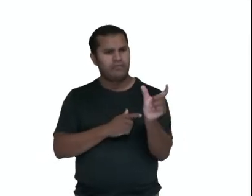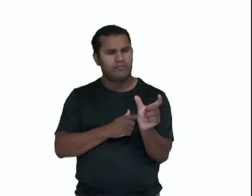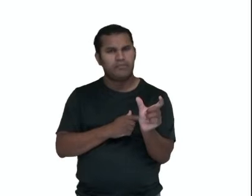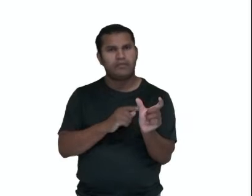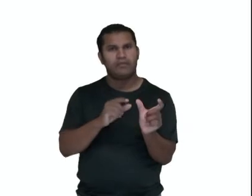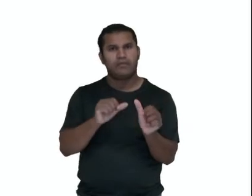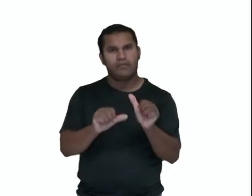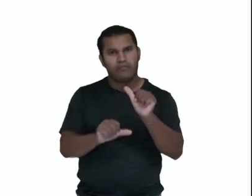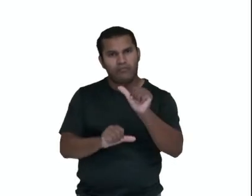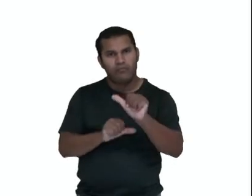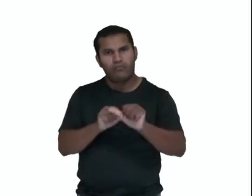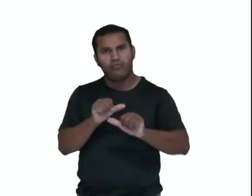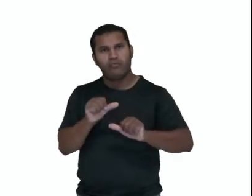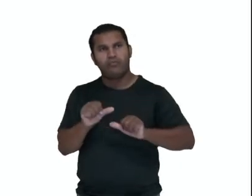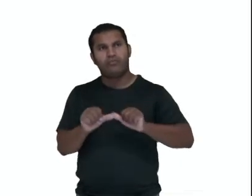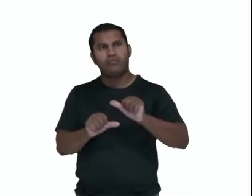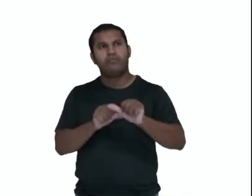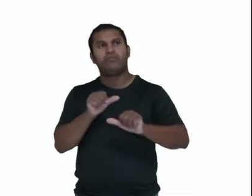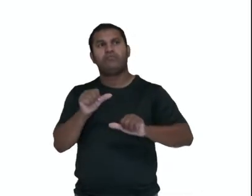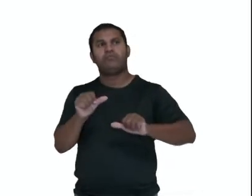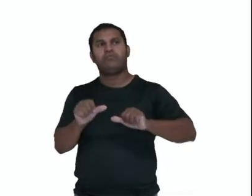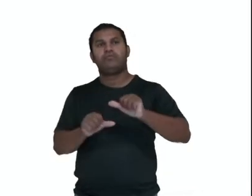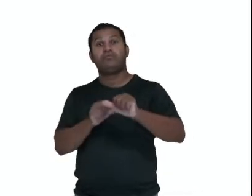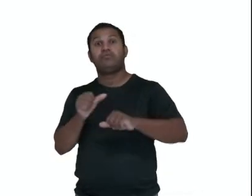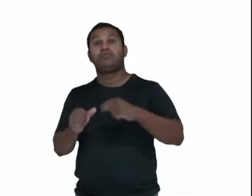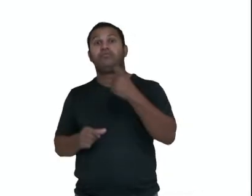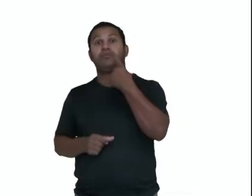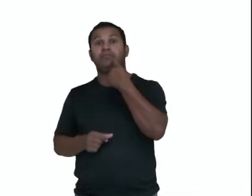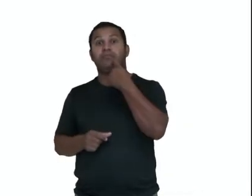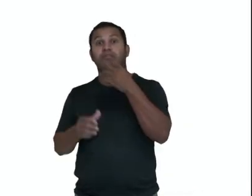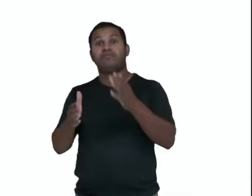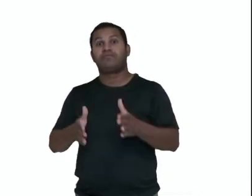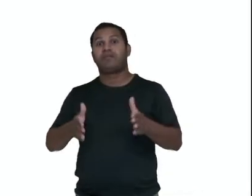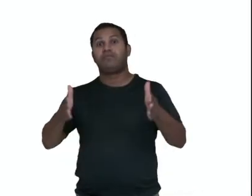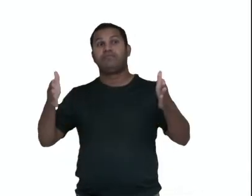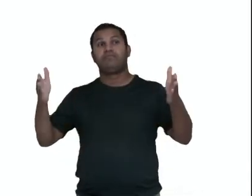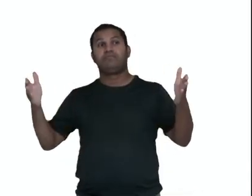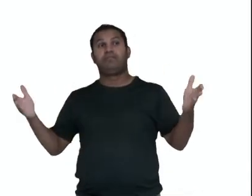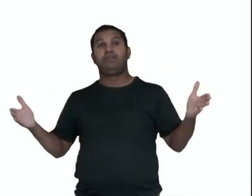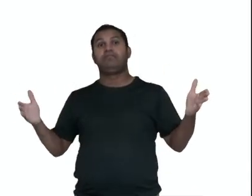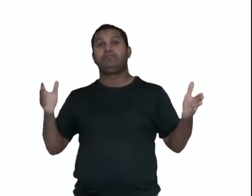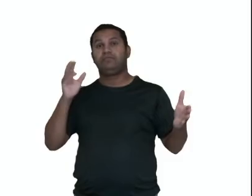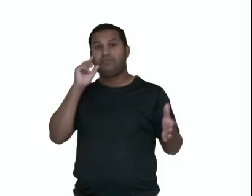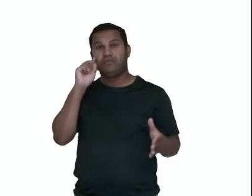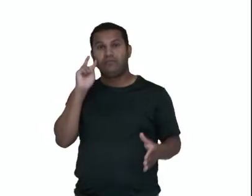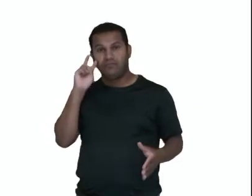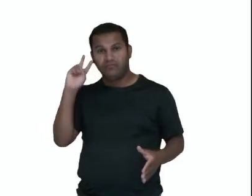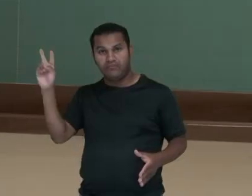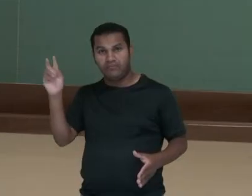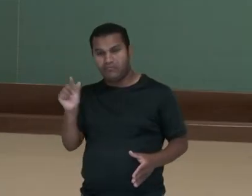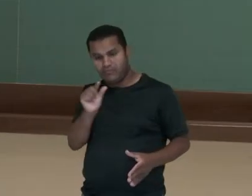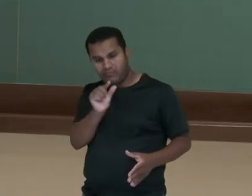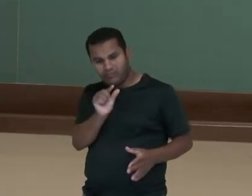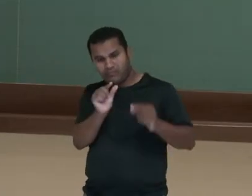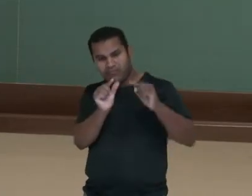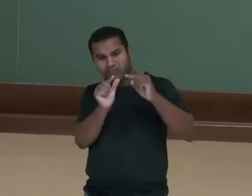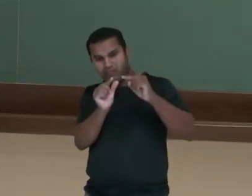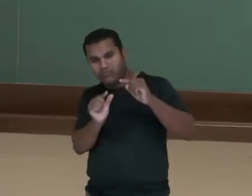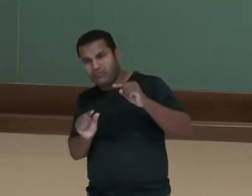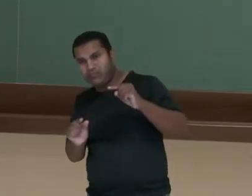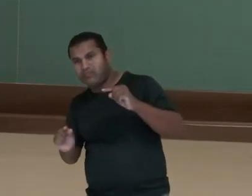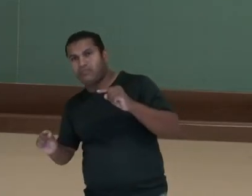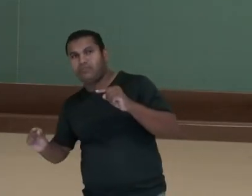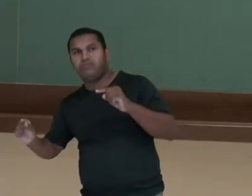pequenininho, vai crescendo, né, até que ele fique adulto, e aí ele vai se reproduzir e o ciclo da vida vai continuar.